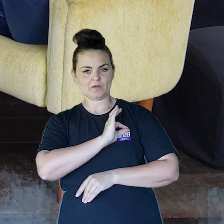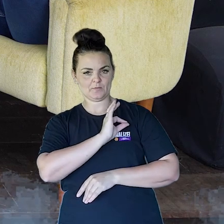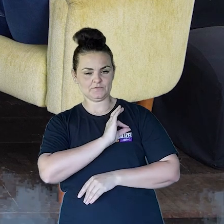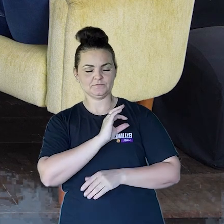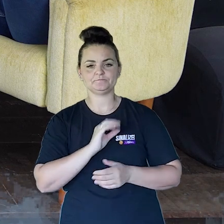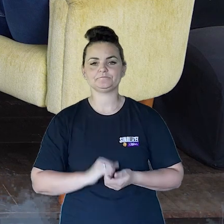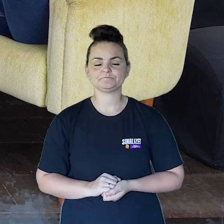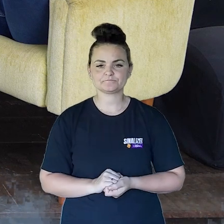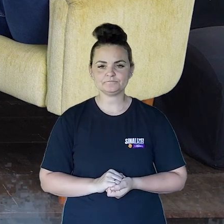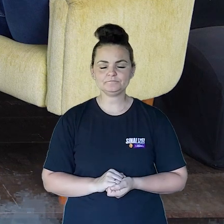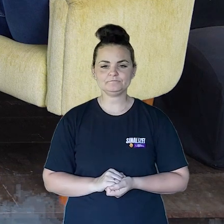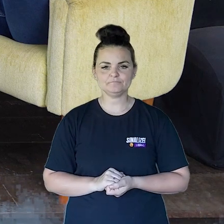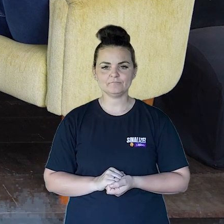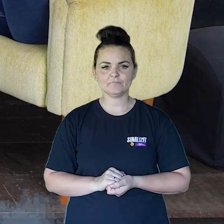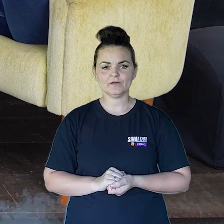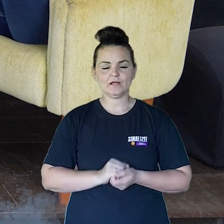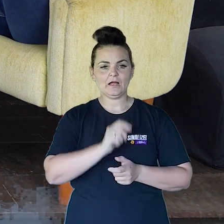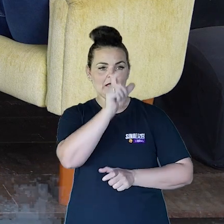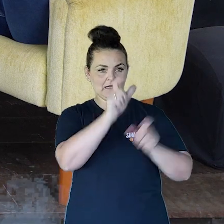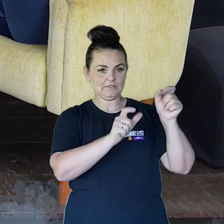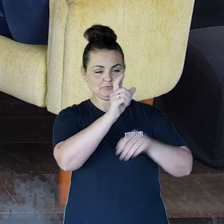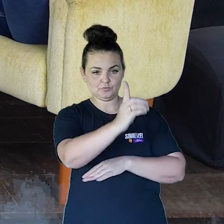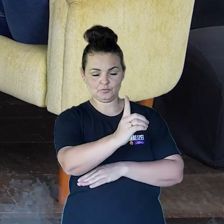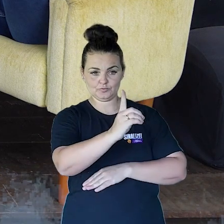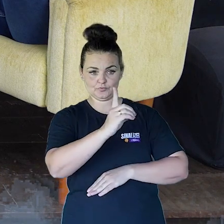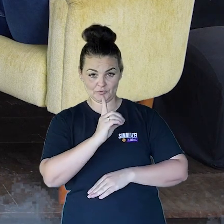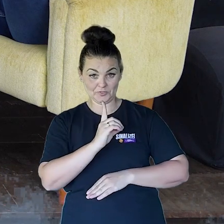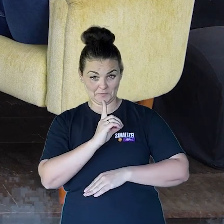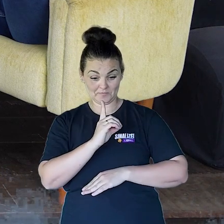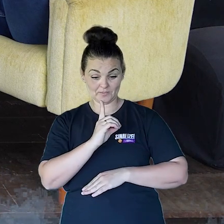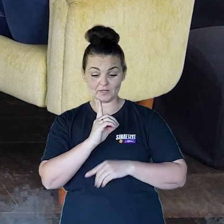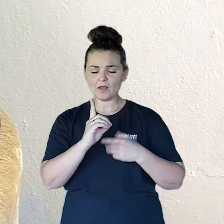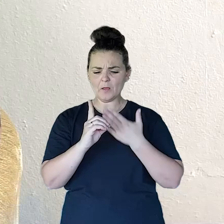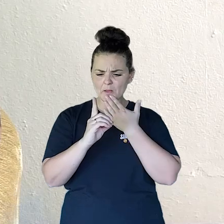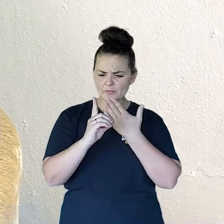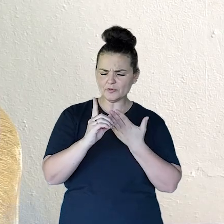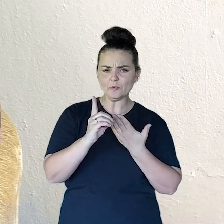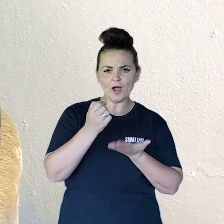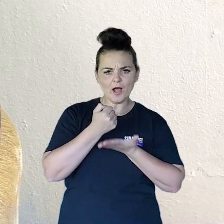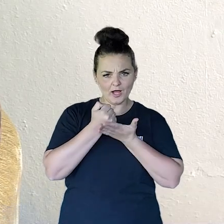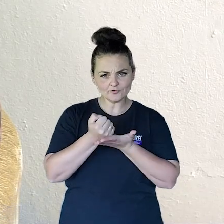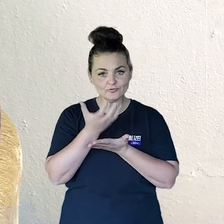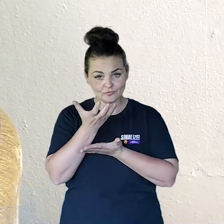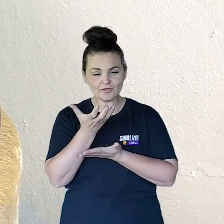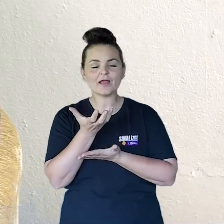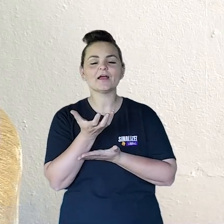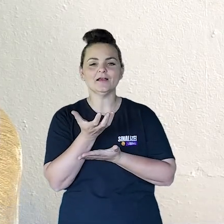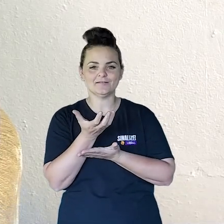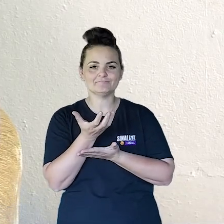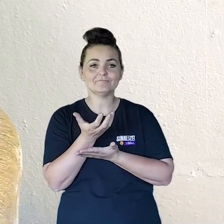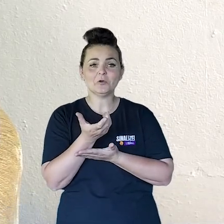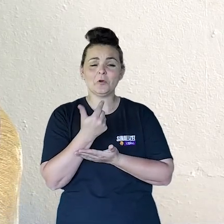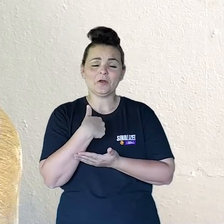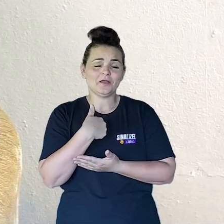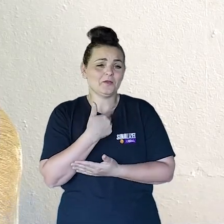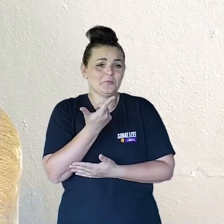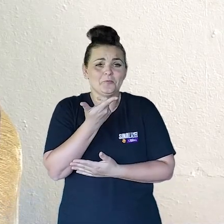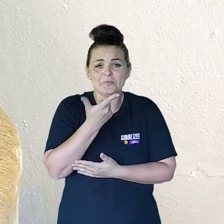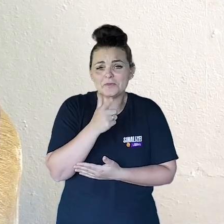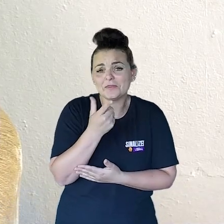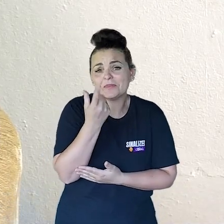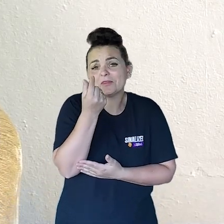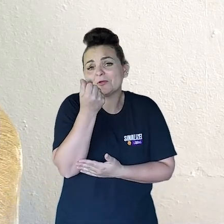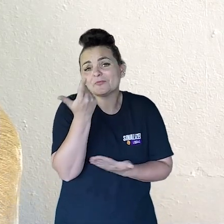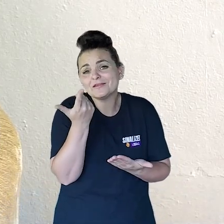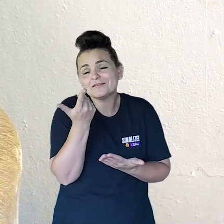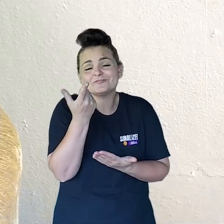esqueço, sempre que as pessoas chegavam e querendo ajudar, e as primeiras coisas que eu dizia, eu falei, eu não tenho dinheiro, eu